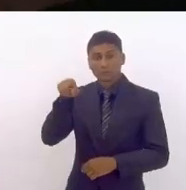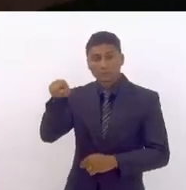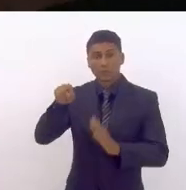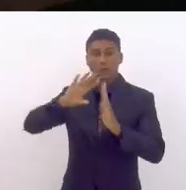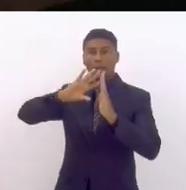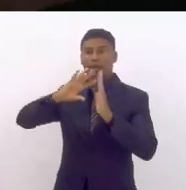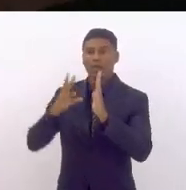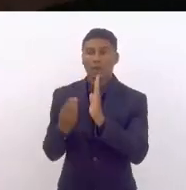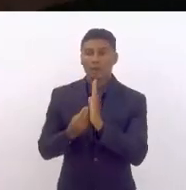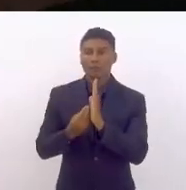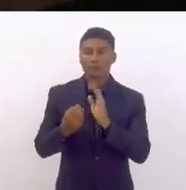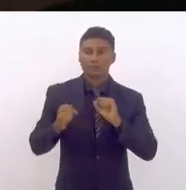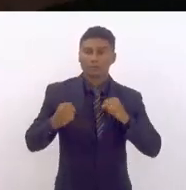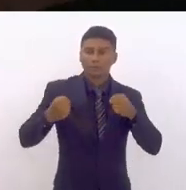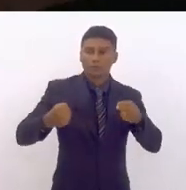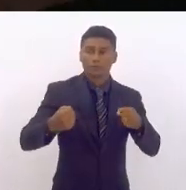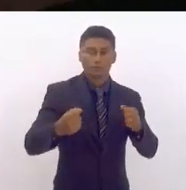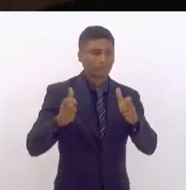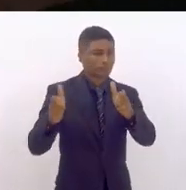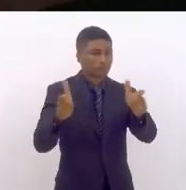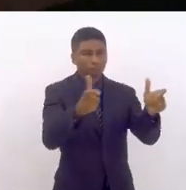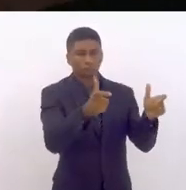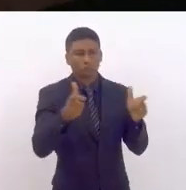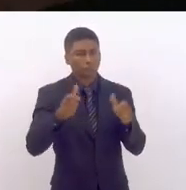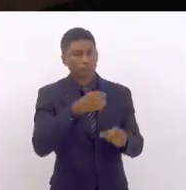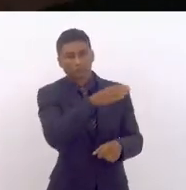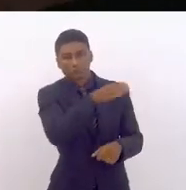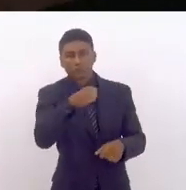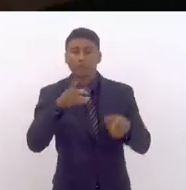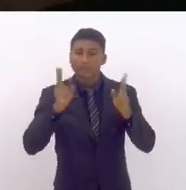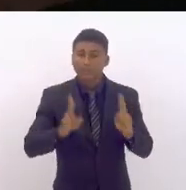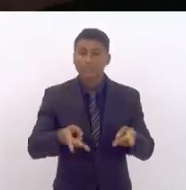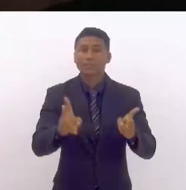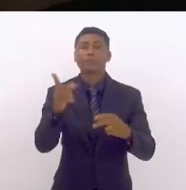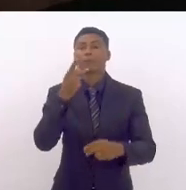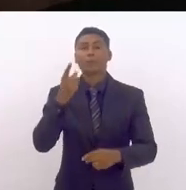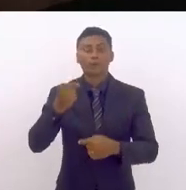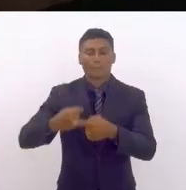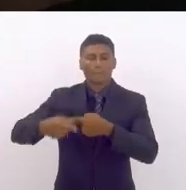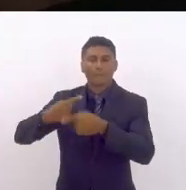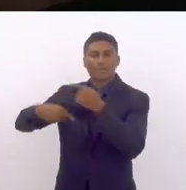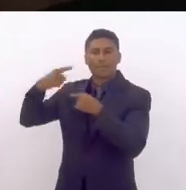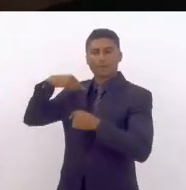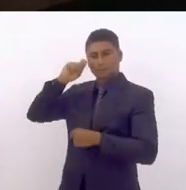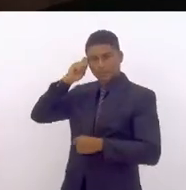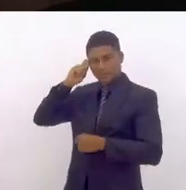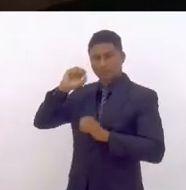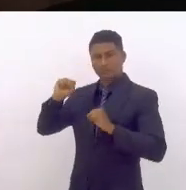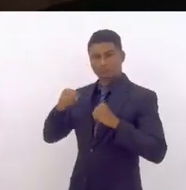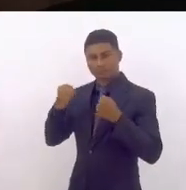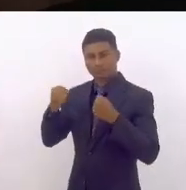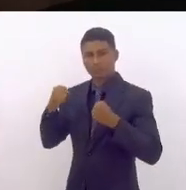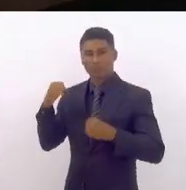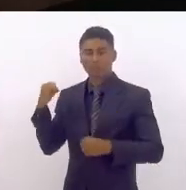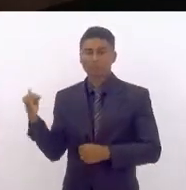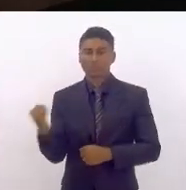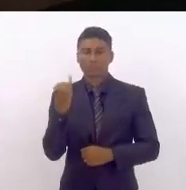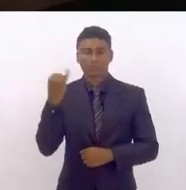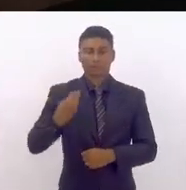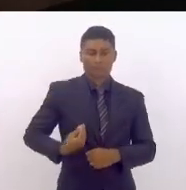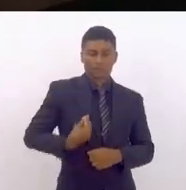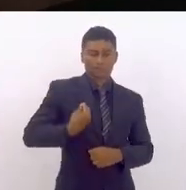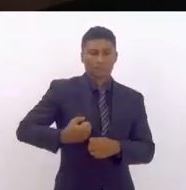quilombismo para estar nesses espaços, sempre falou da estética negra e ancestral na luta em defesa da vida, na luta